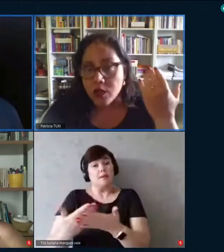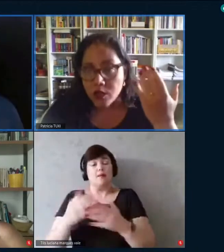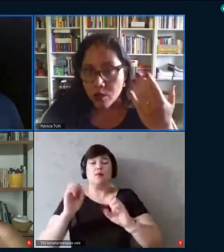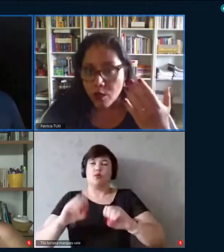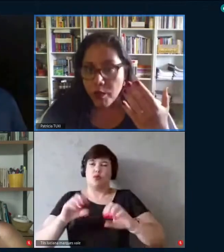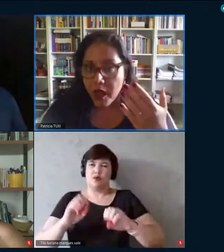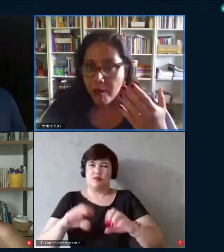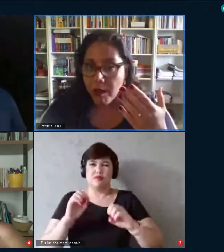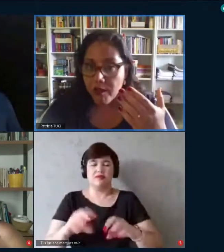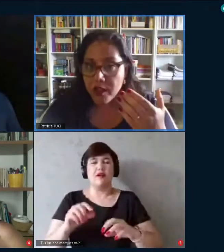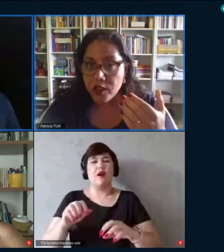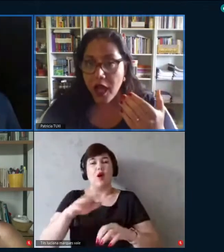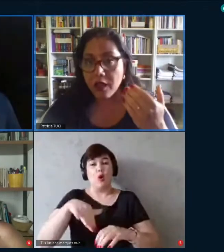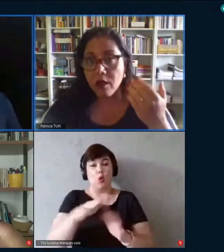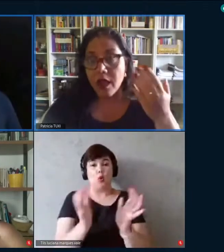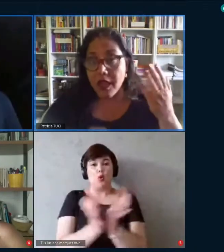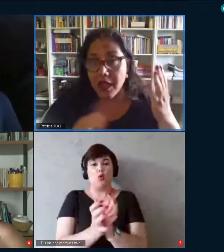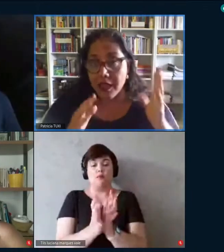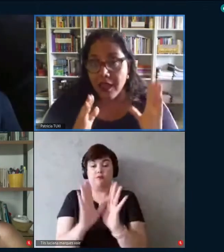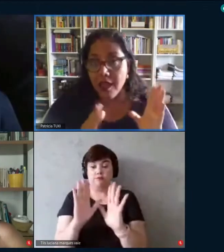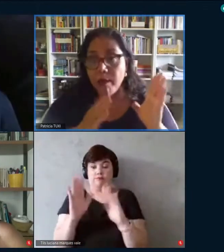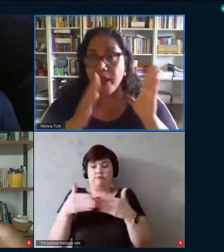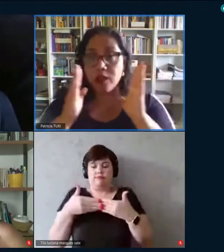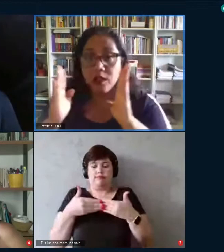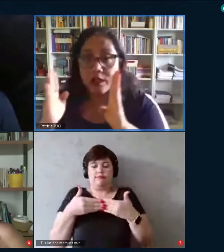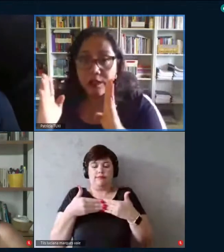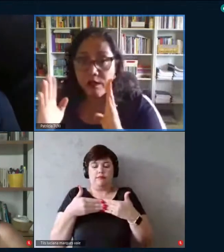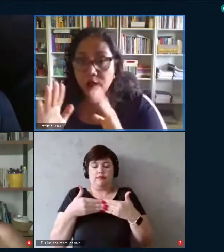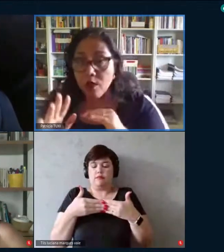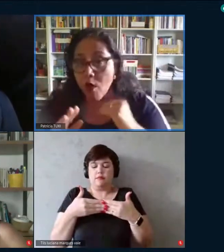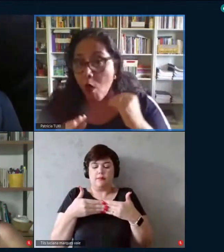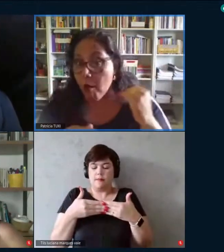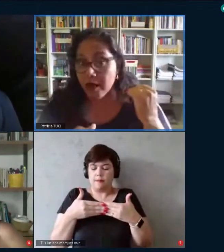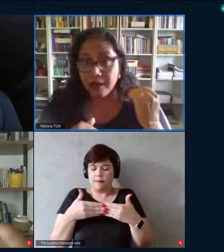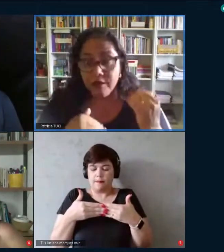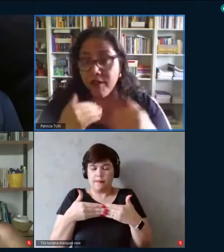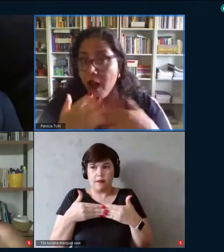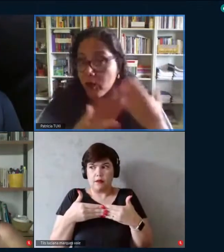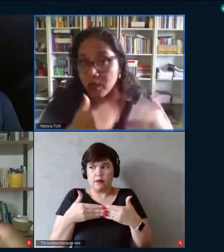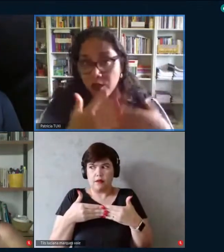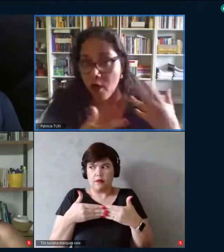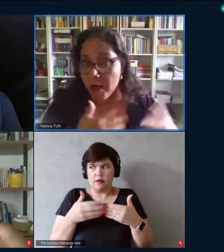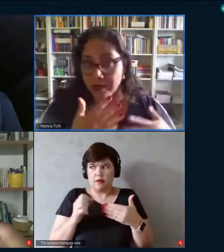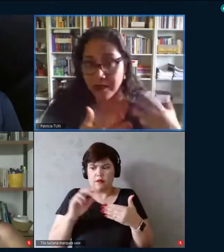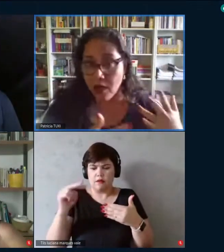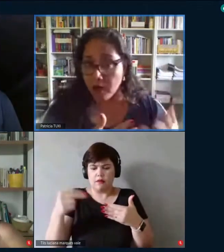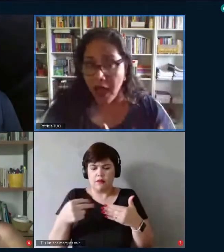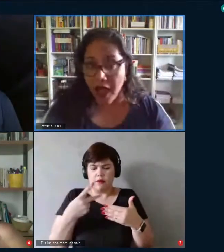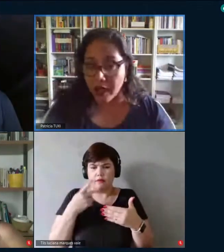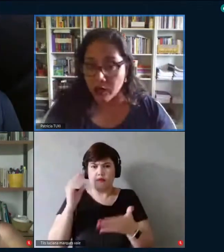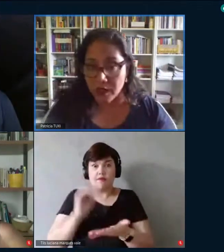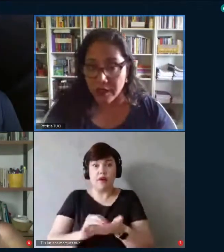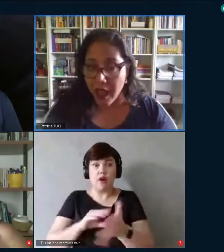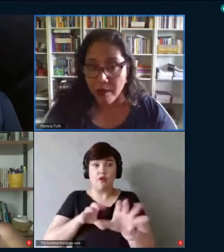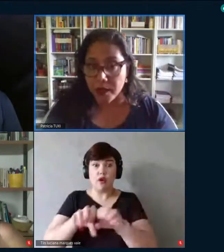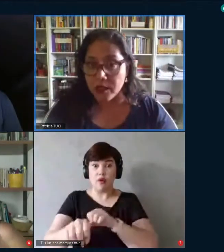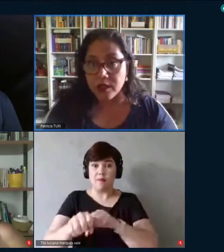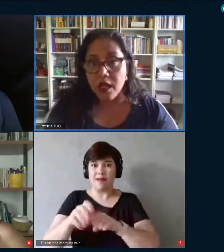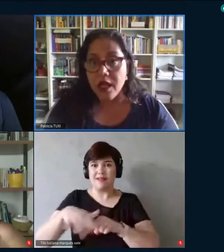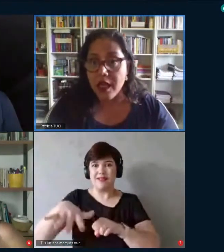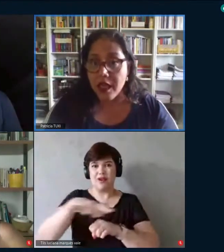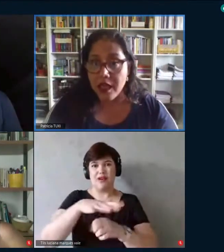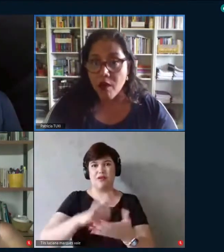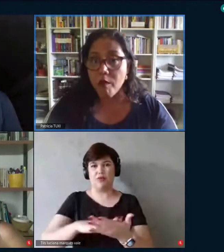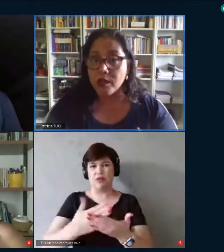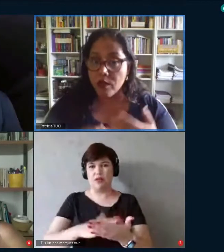educacional, de um grupo que era bem fechado, e que, de repente, se viu com uma falta de formação na área dos